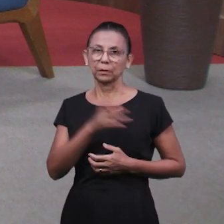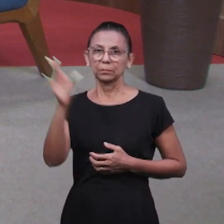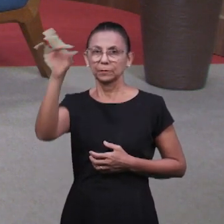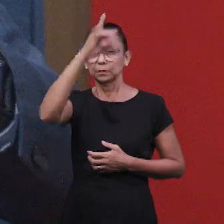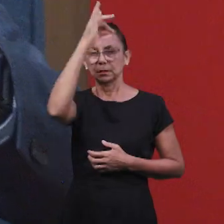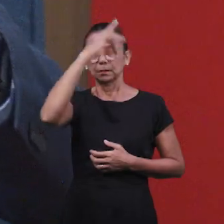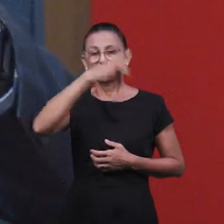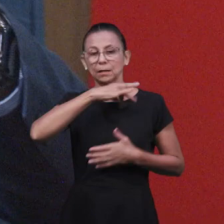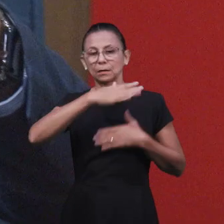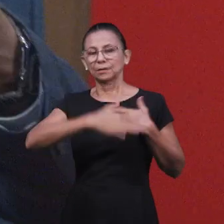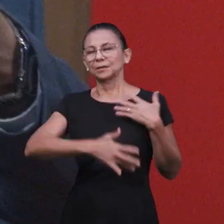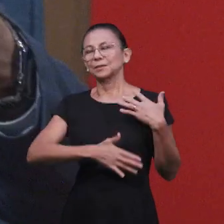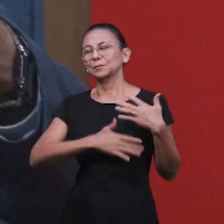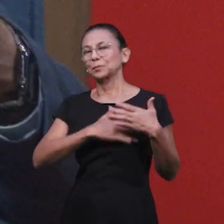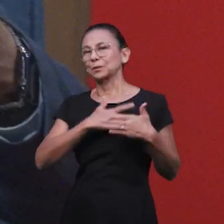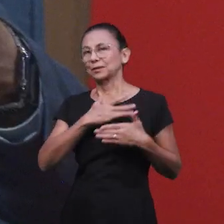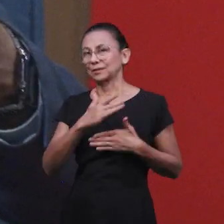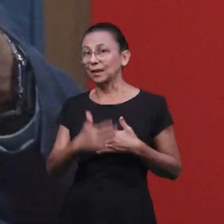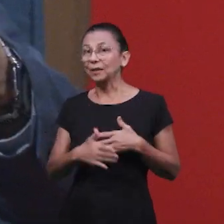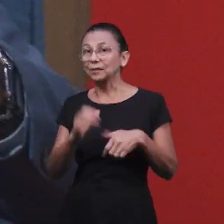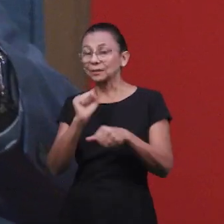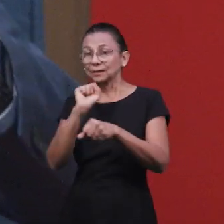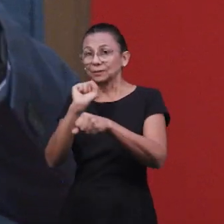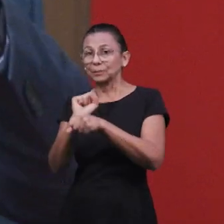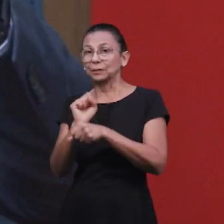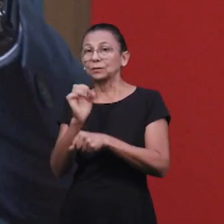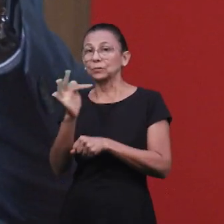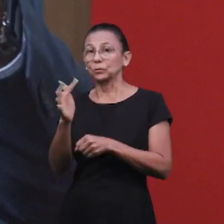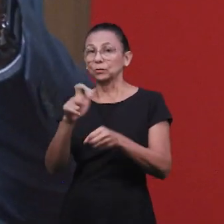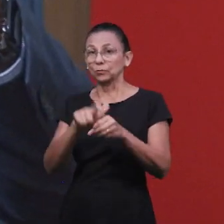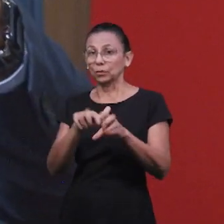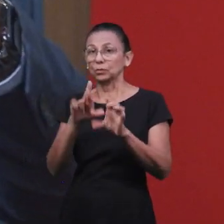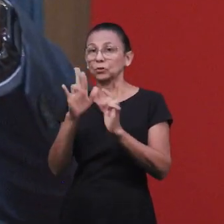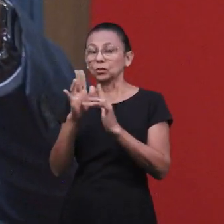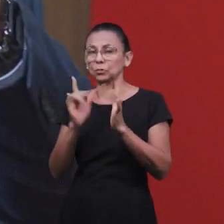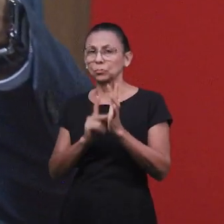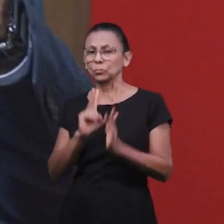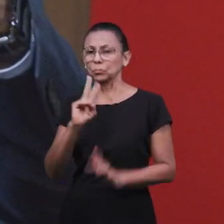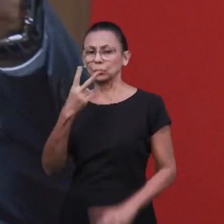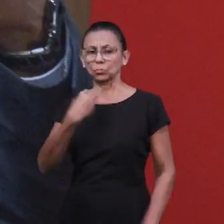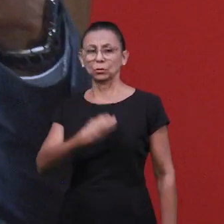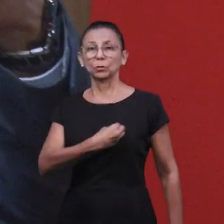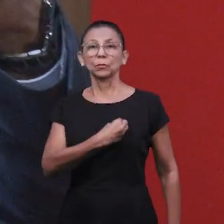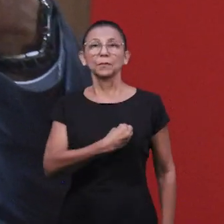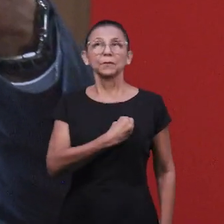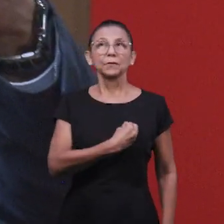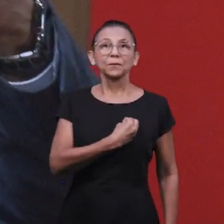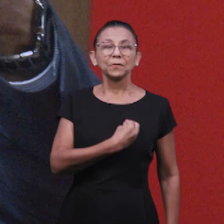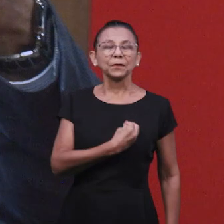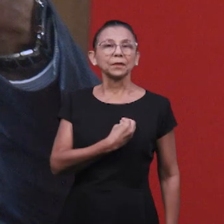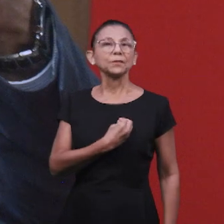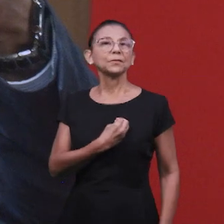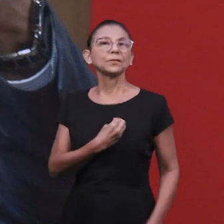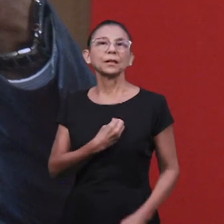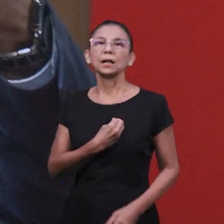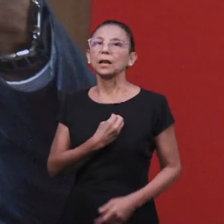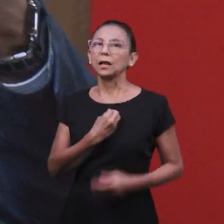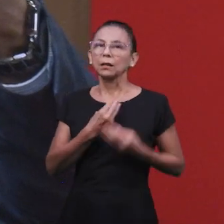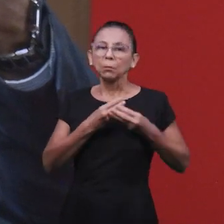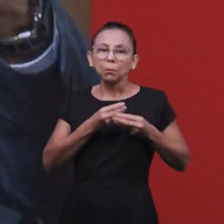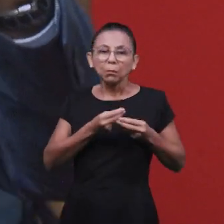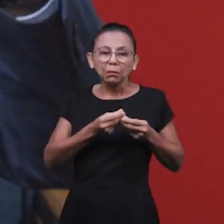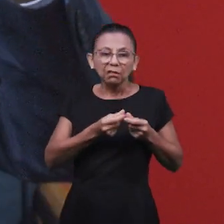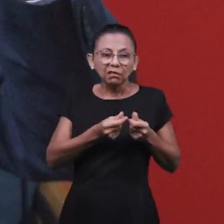coração está cheio do Espírito Santo, essa esperança, ela permanece viva. Essa